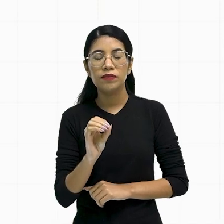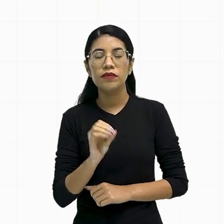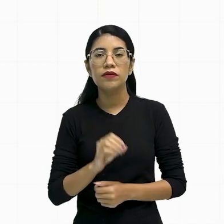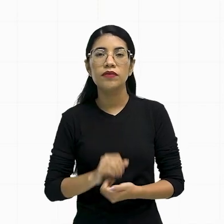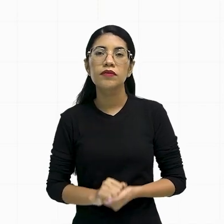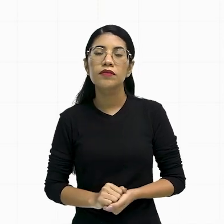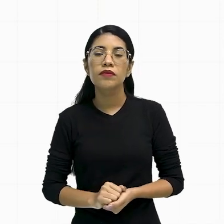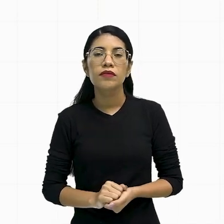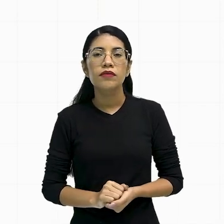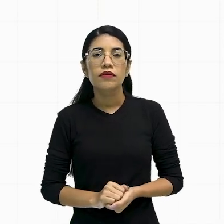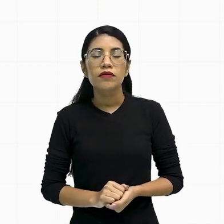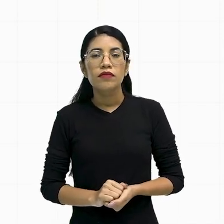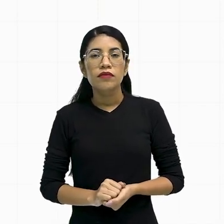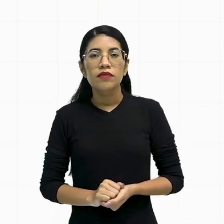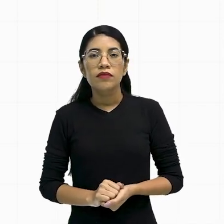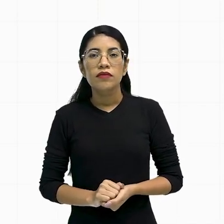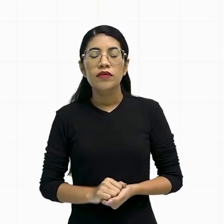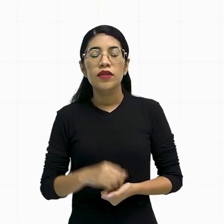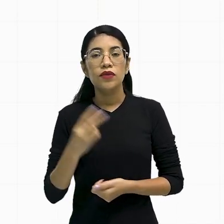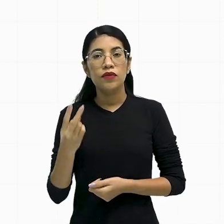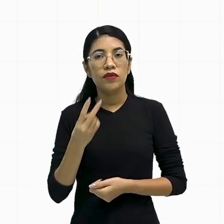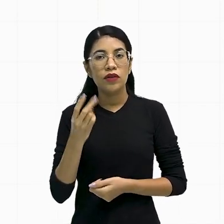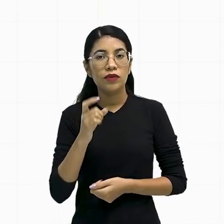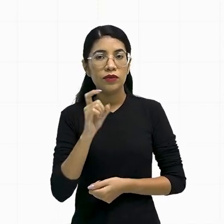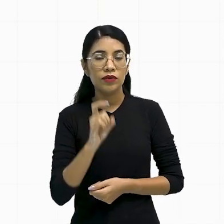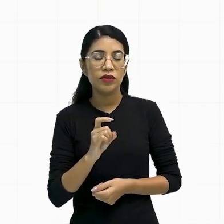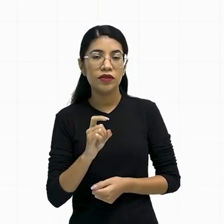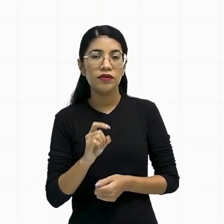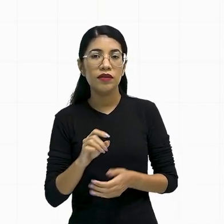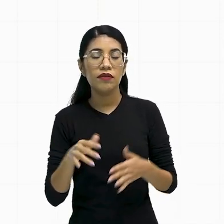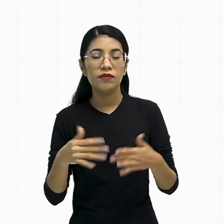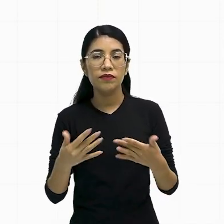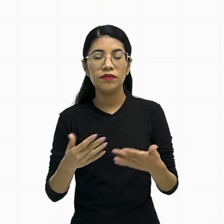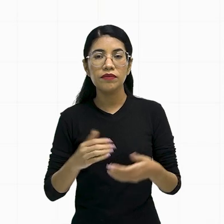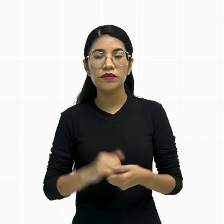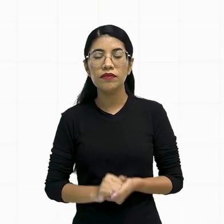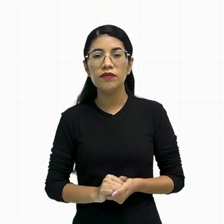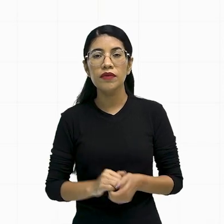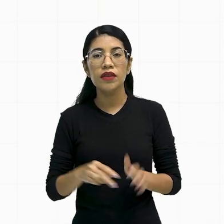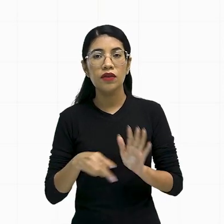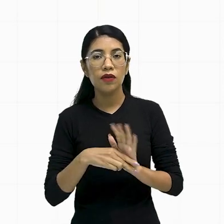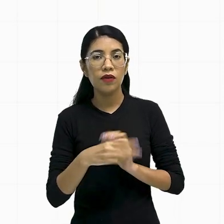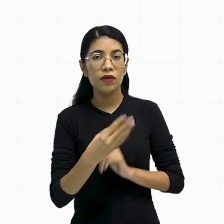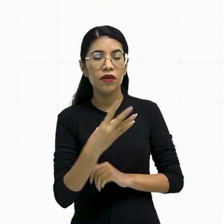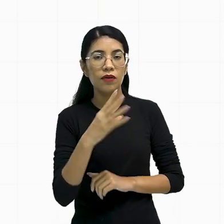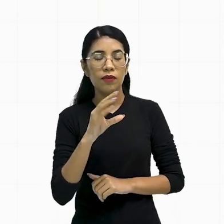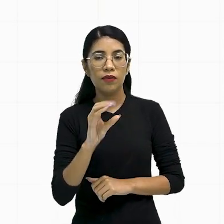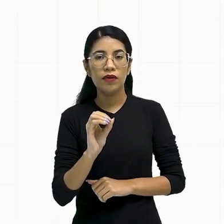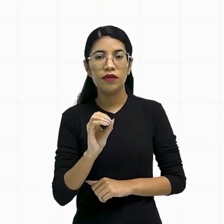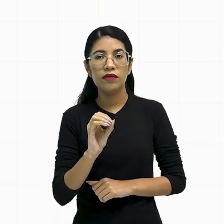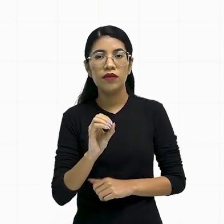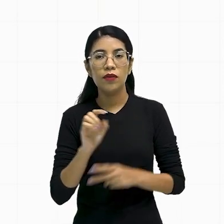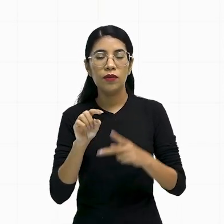Pronto. Então, o valor de x aqui, 40 graus. Esse é o valor do ângulo